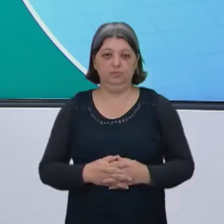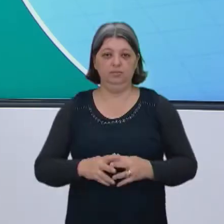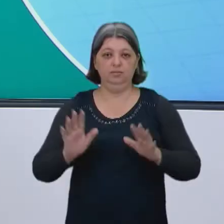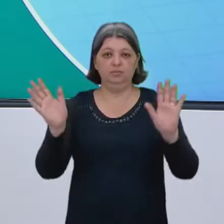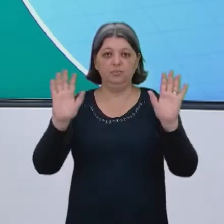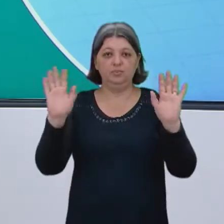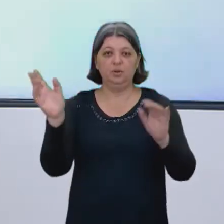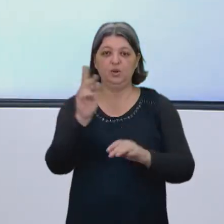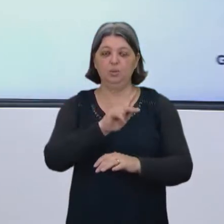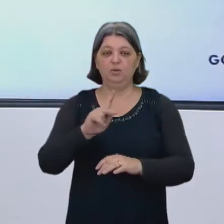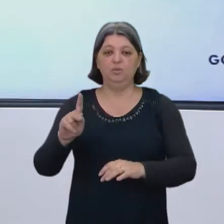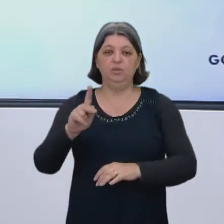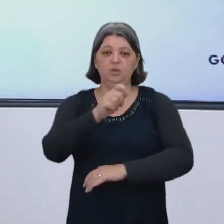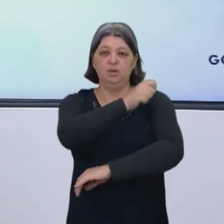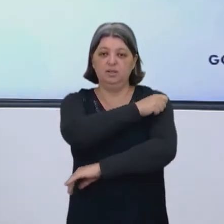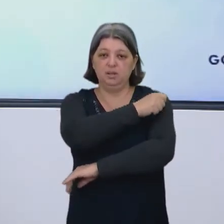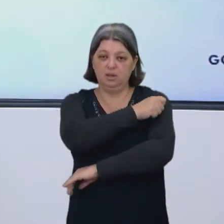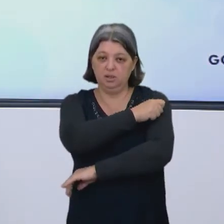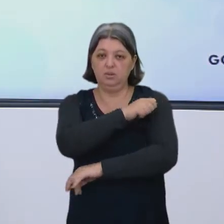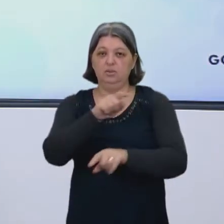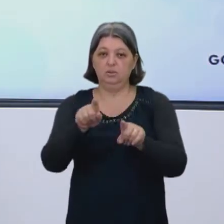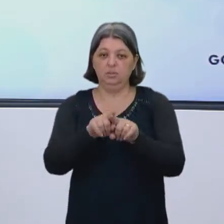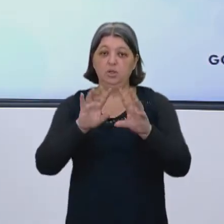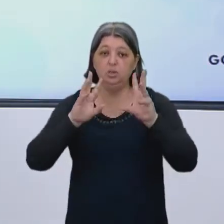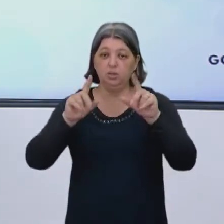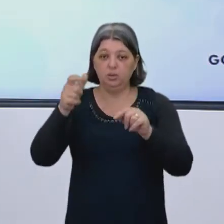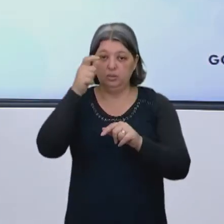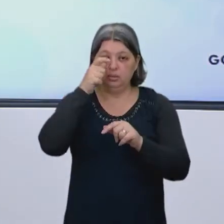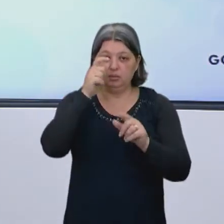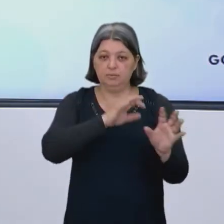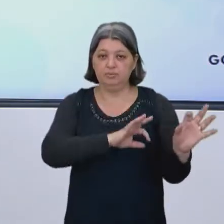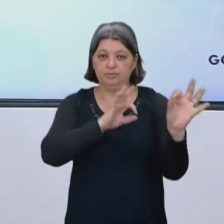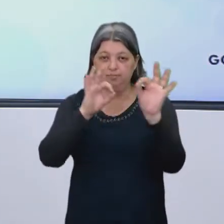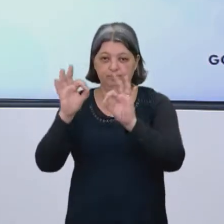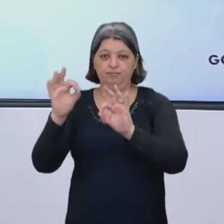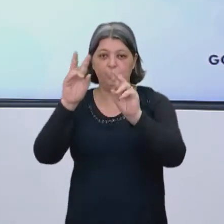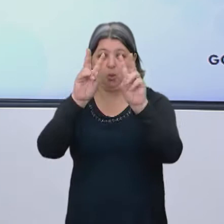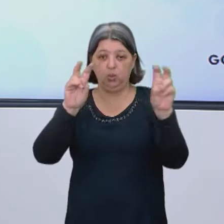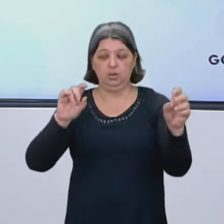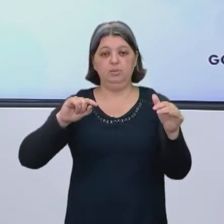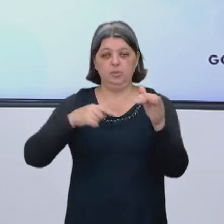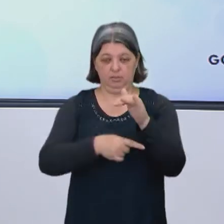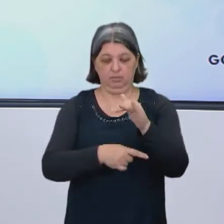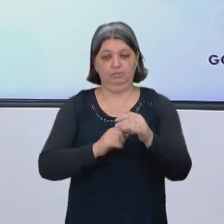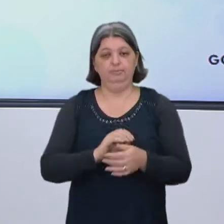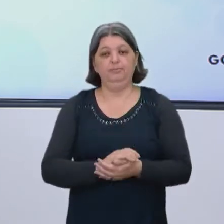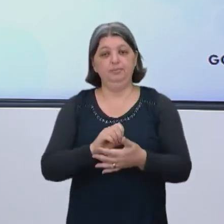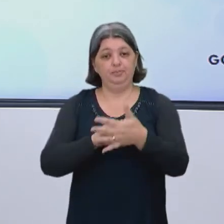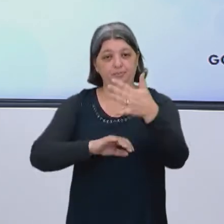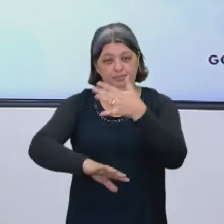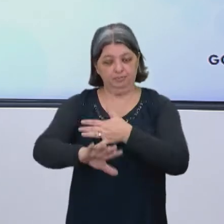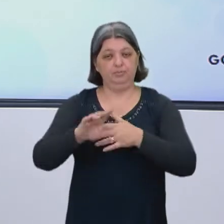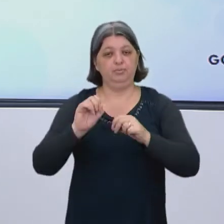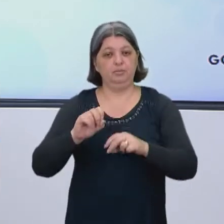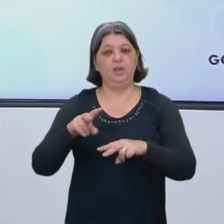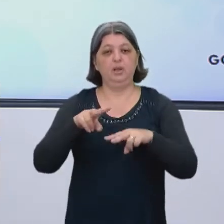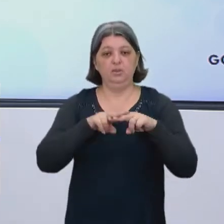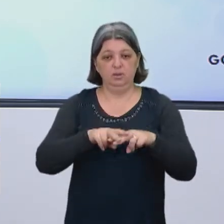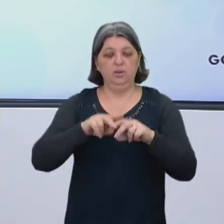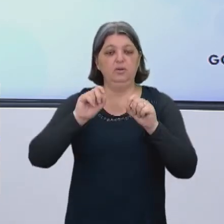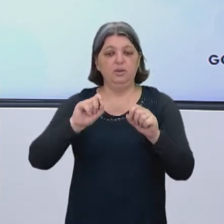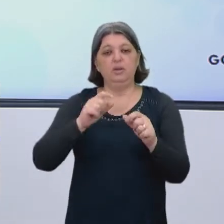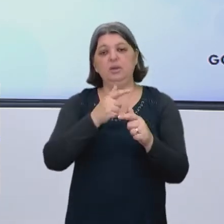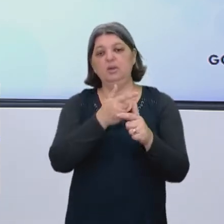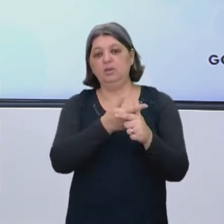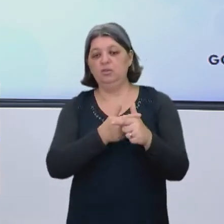Olá, professores! Olá, estudantes e todos que nos acompanham para mais uma aula do nosso aprofundamento curricular, o hashtag Quem Divide Multiplica, o